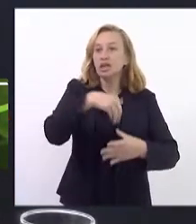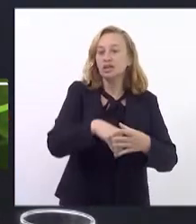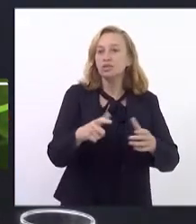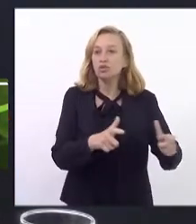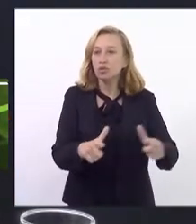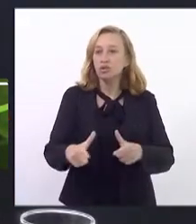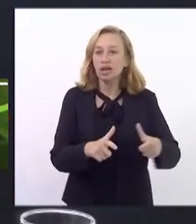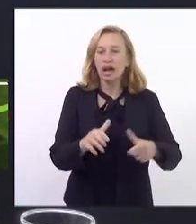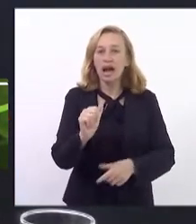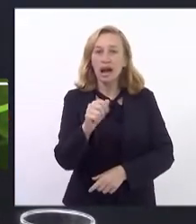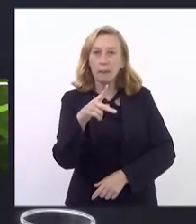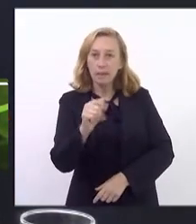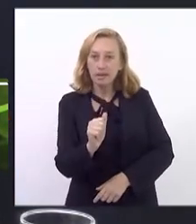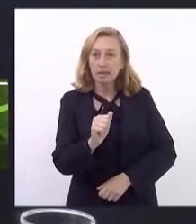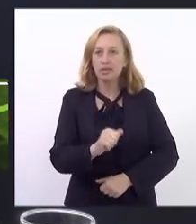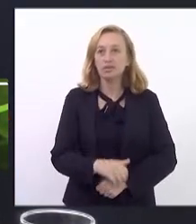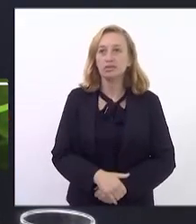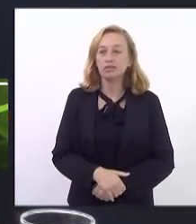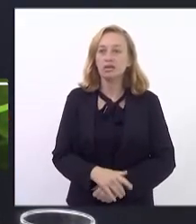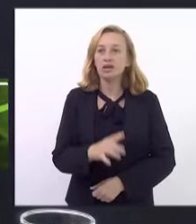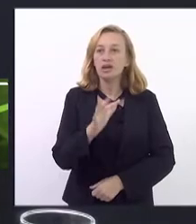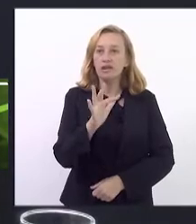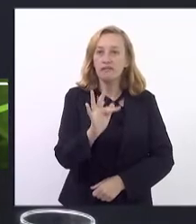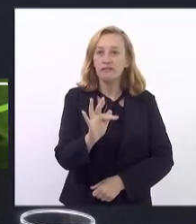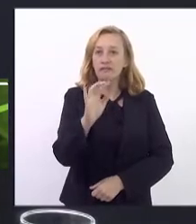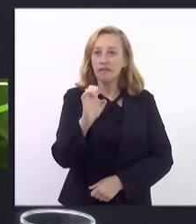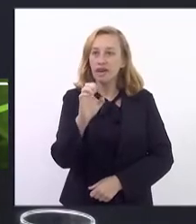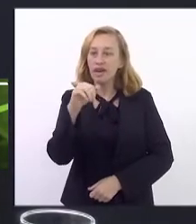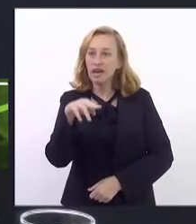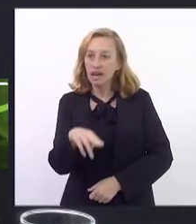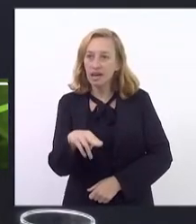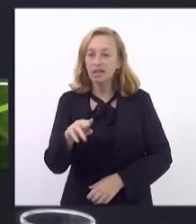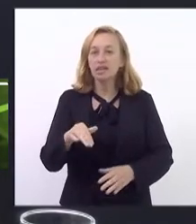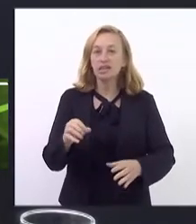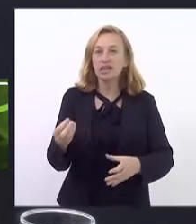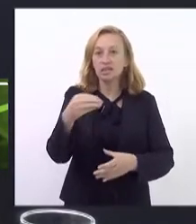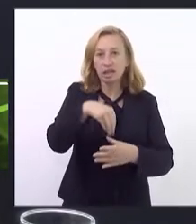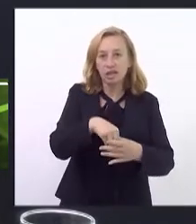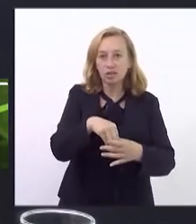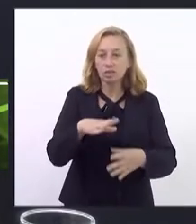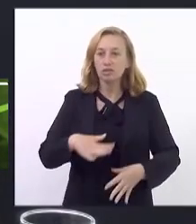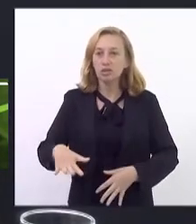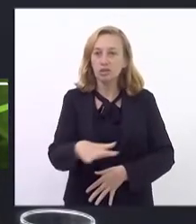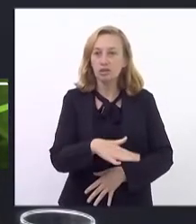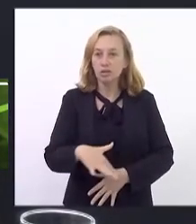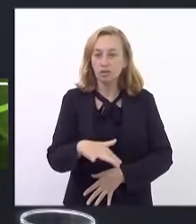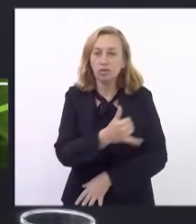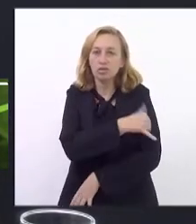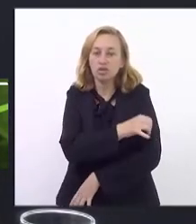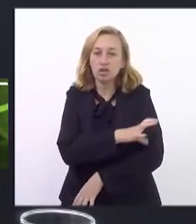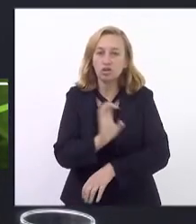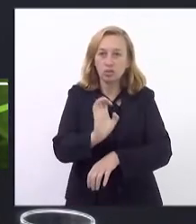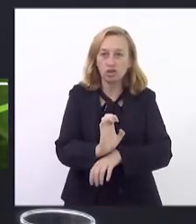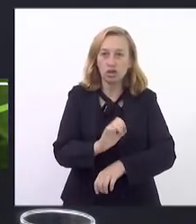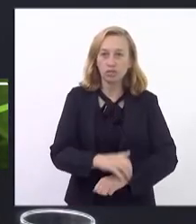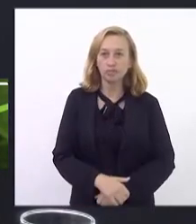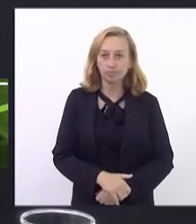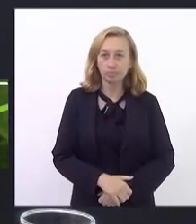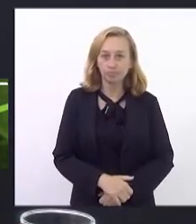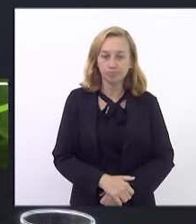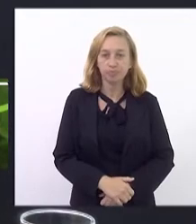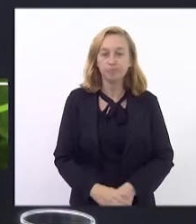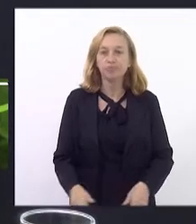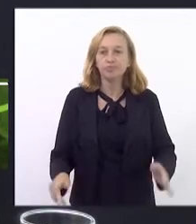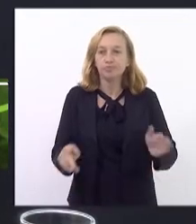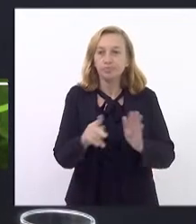das APAs, né? E o do FECAM vai ser dentro dos territórios do Rio de Janeiro, de todo o estado do Rio de Janeiro. É, o